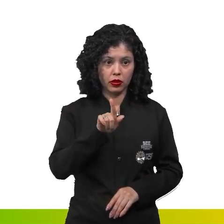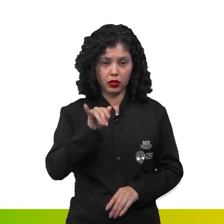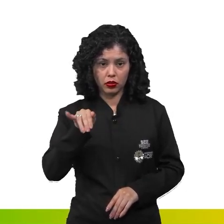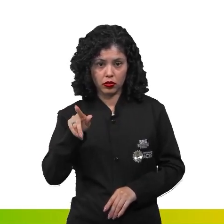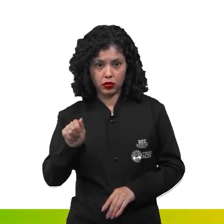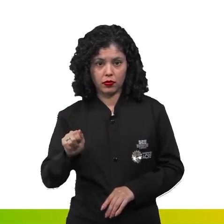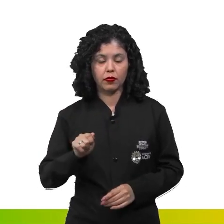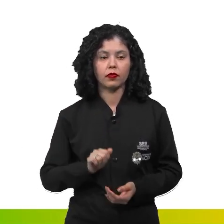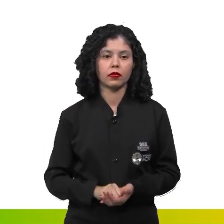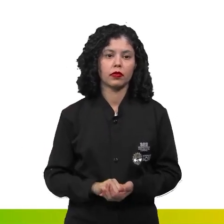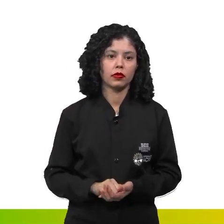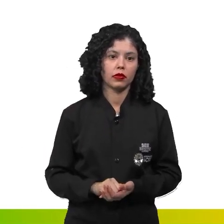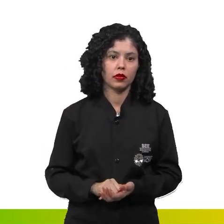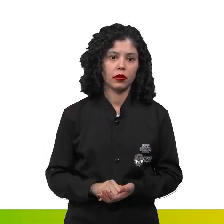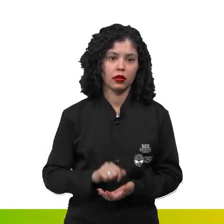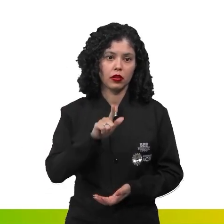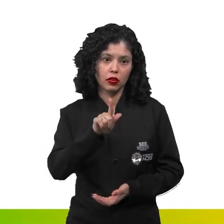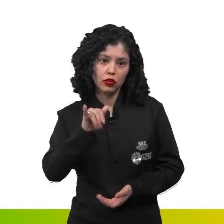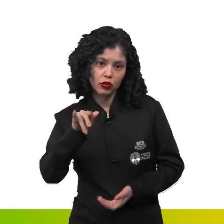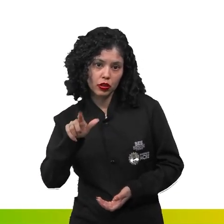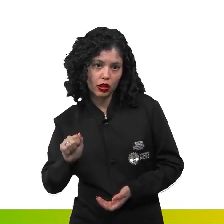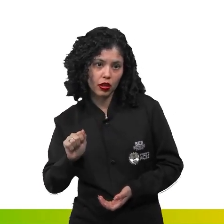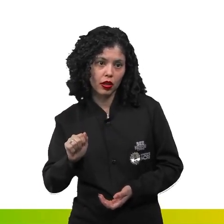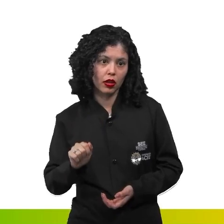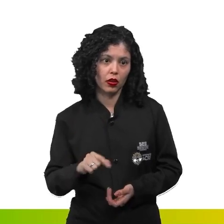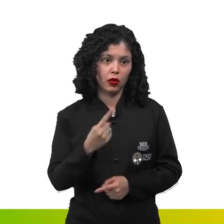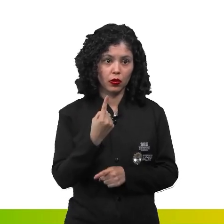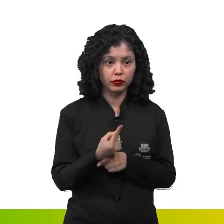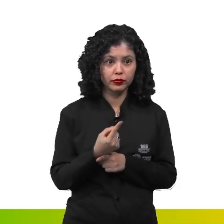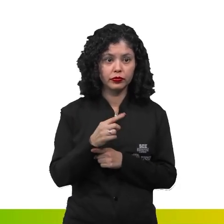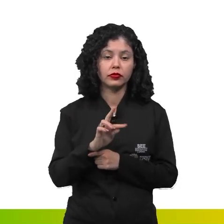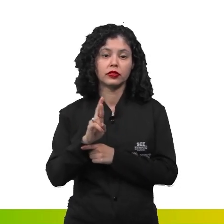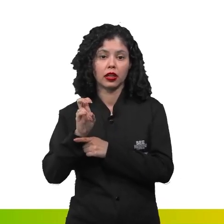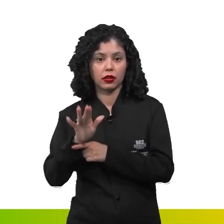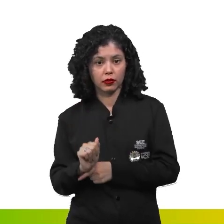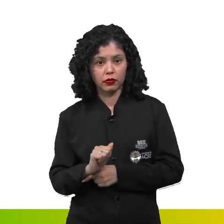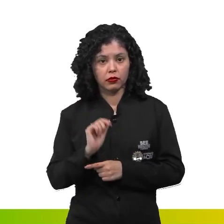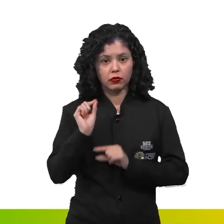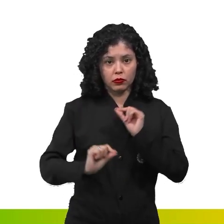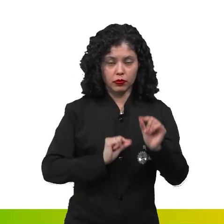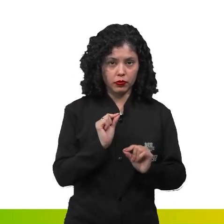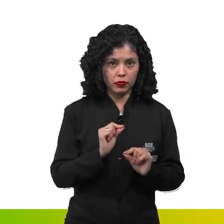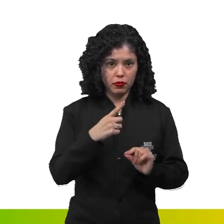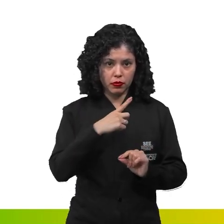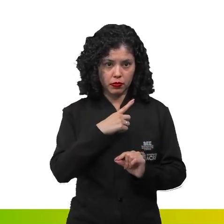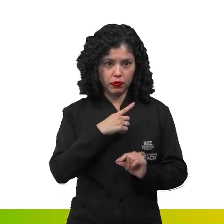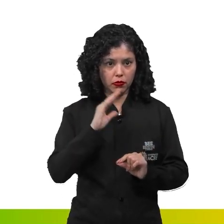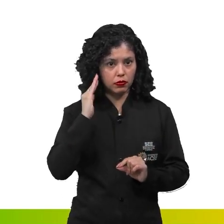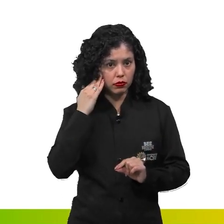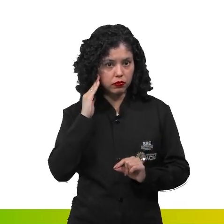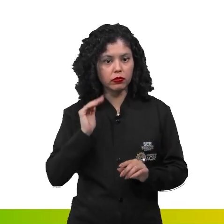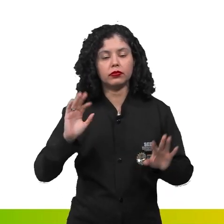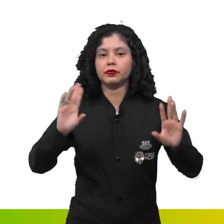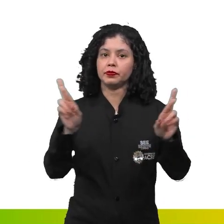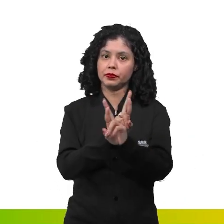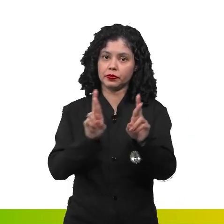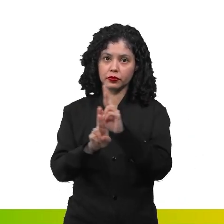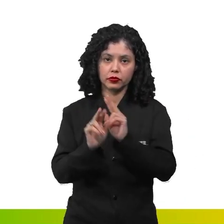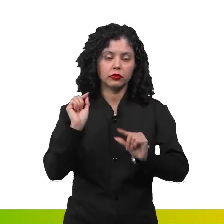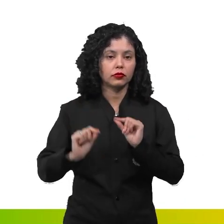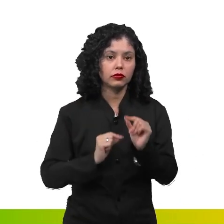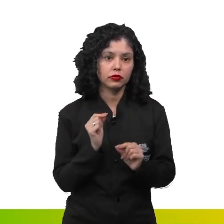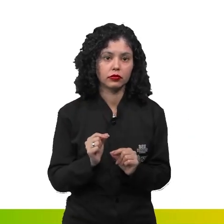gigabytes. 1024 gigabytes, 1 tera. E o que eu posso entender relacionado a